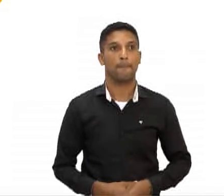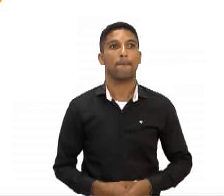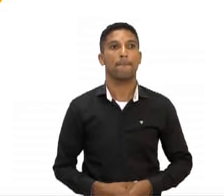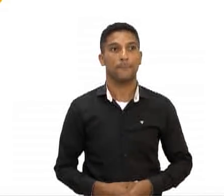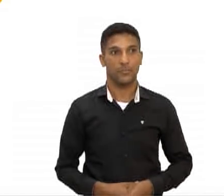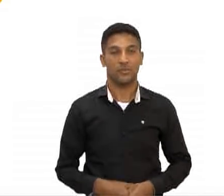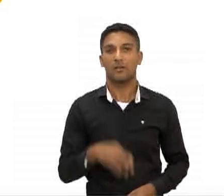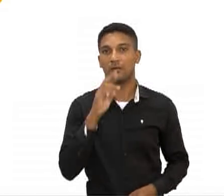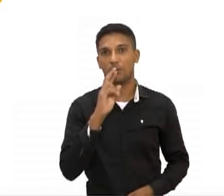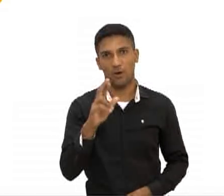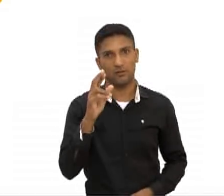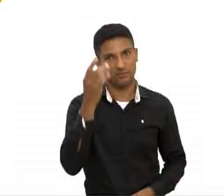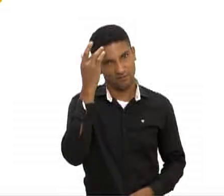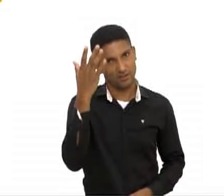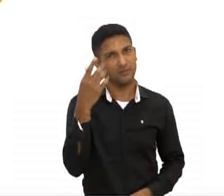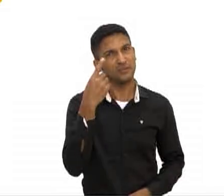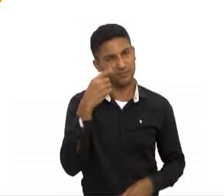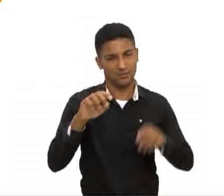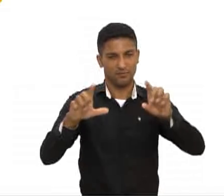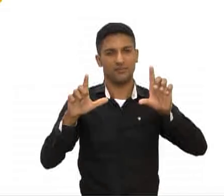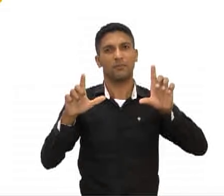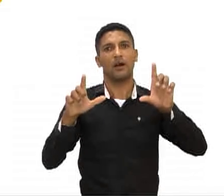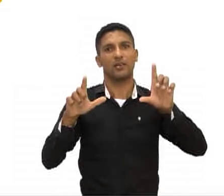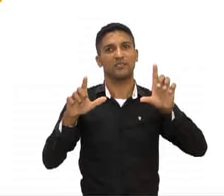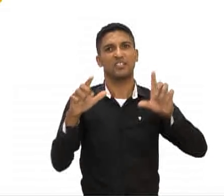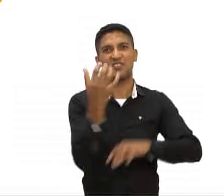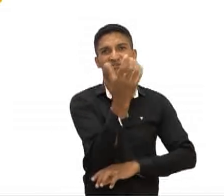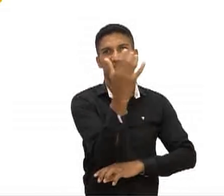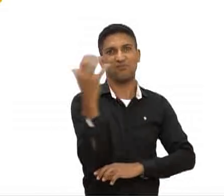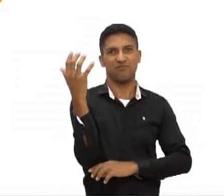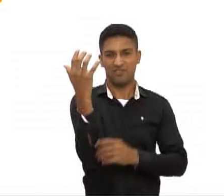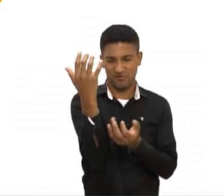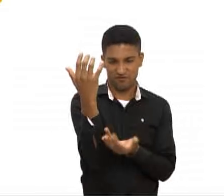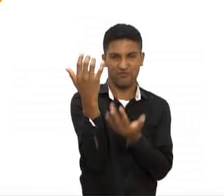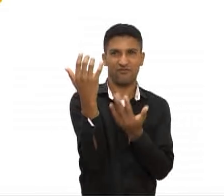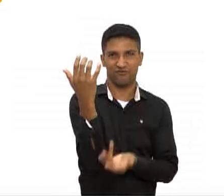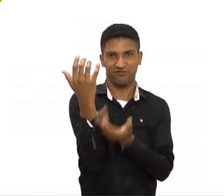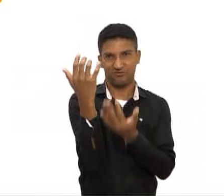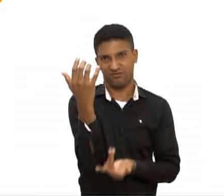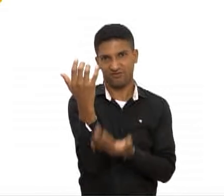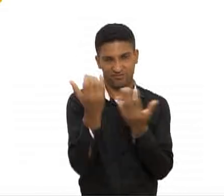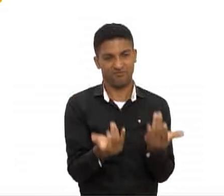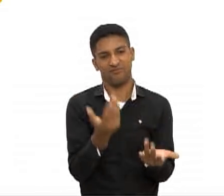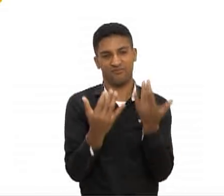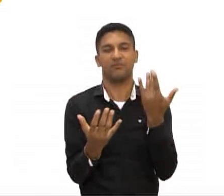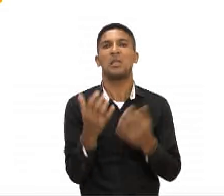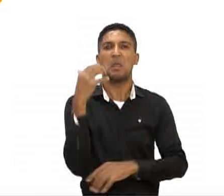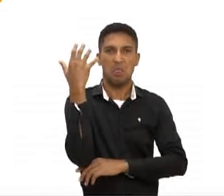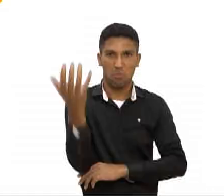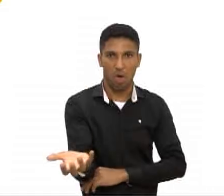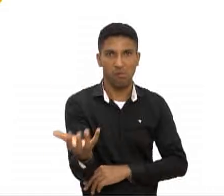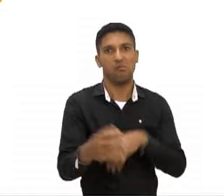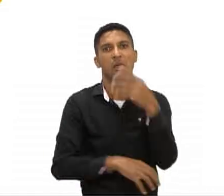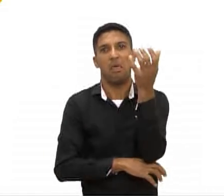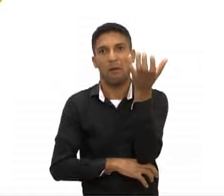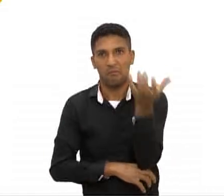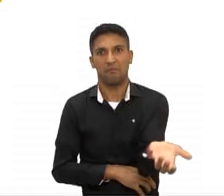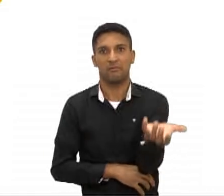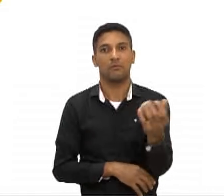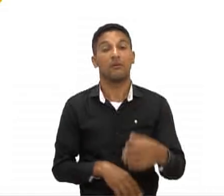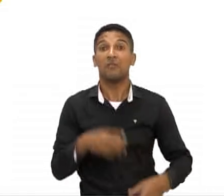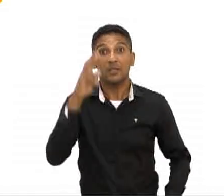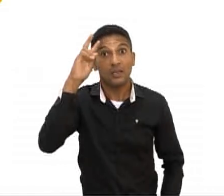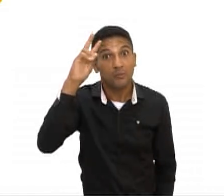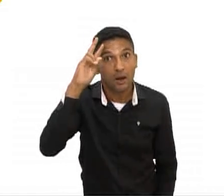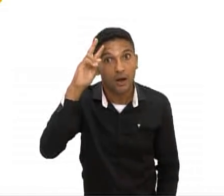Resposta fácil ali, a imagem anterior mostra o quê? Uma queimada, derrubada de árvores. Então era só vocês